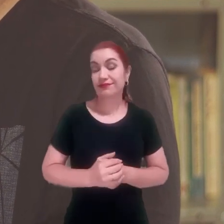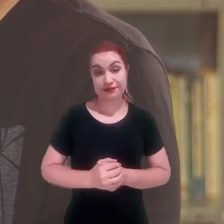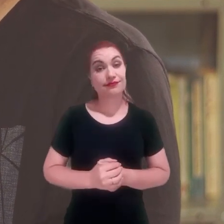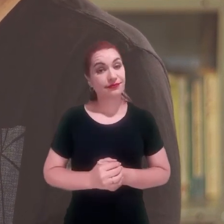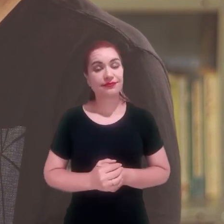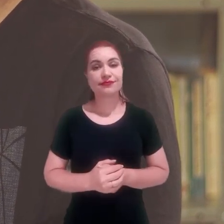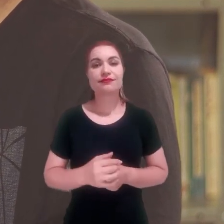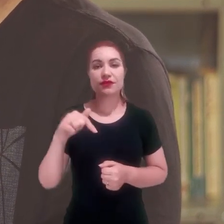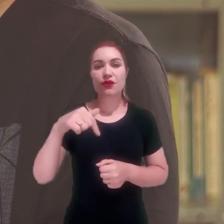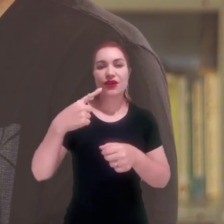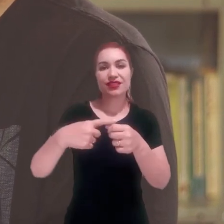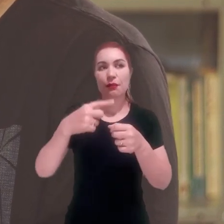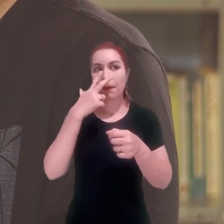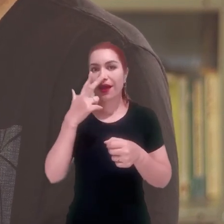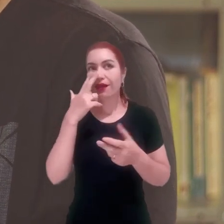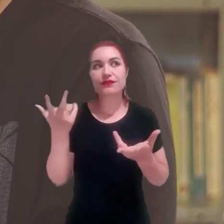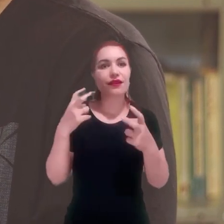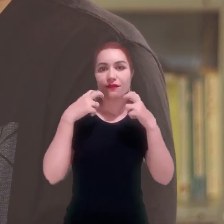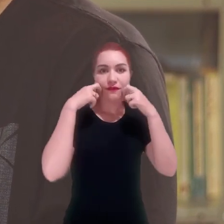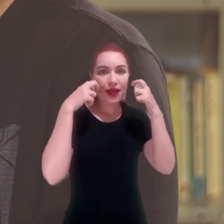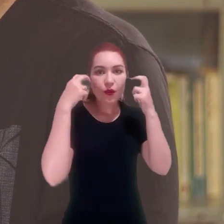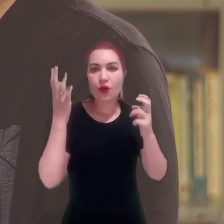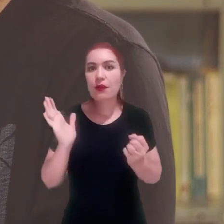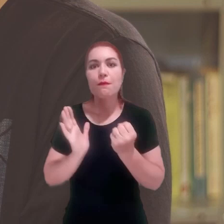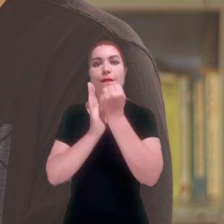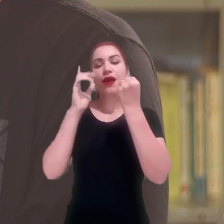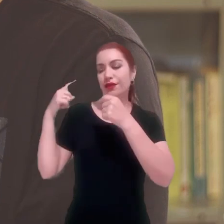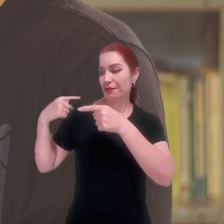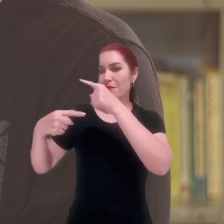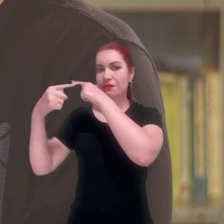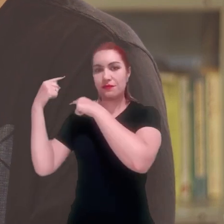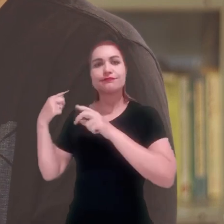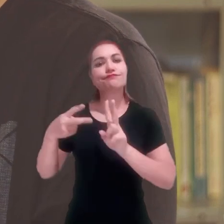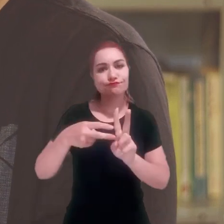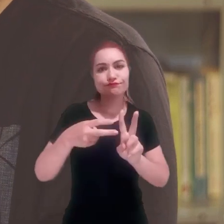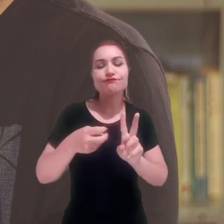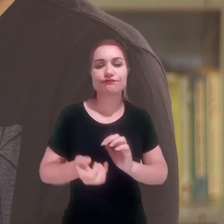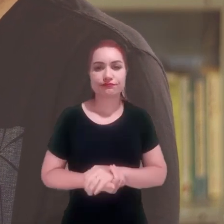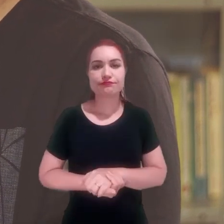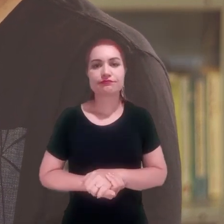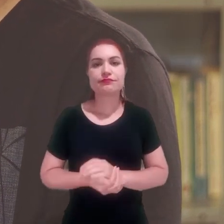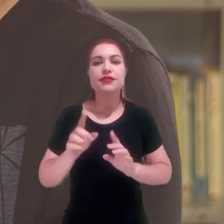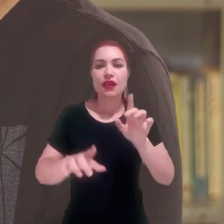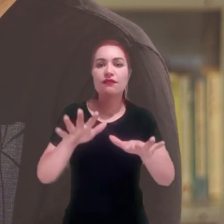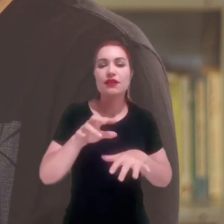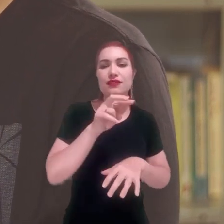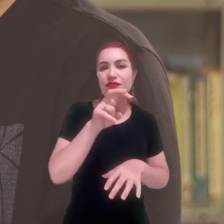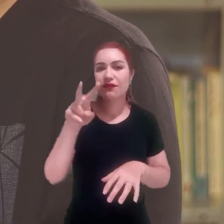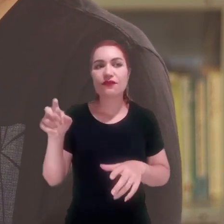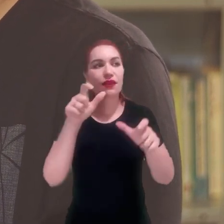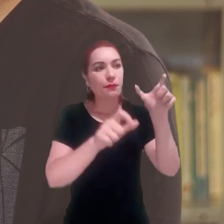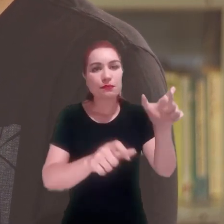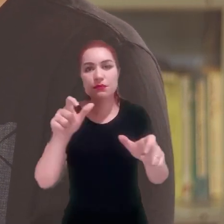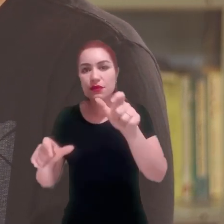que tem talvez uma certa vergonha de se reconhecer enquanto descendente de indígena, né? A gente vê muitas vezes